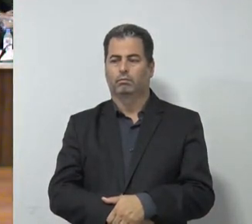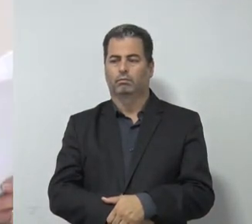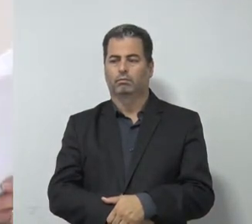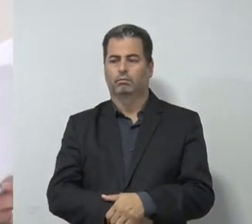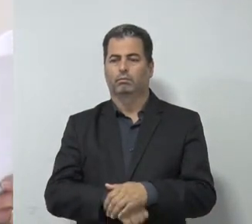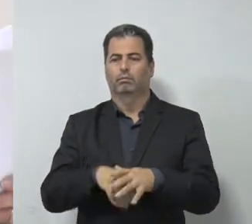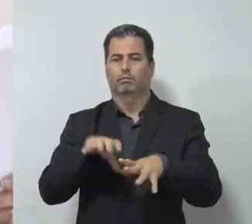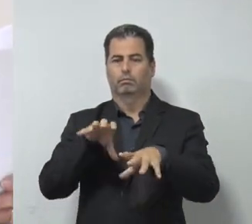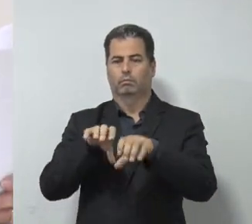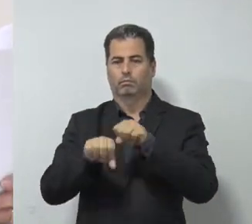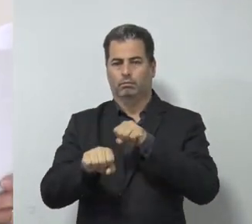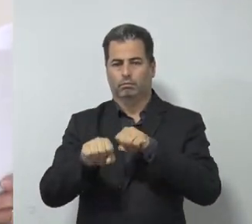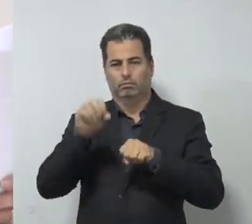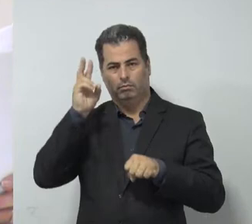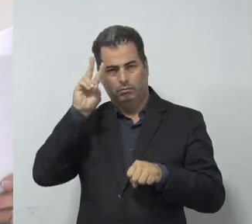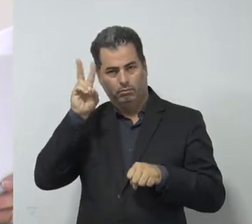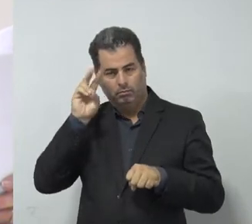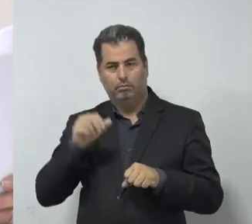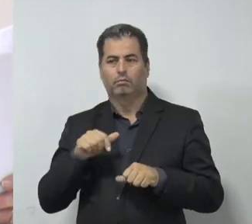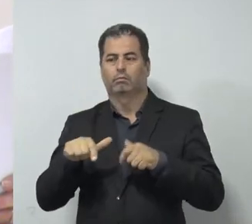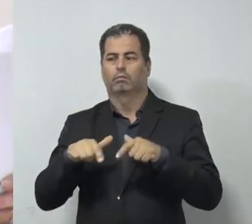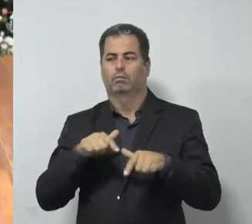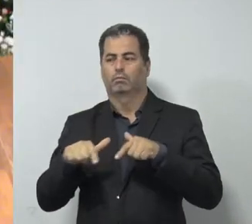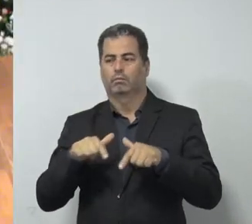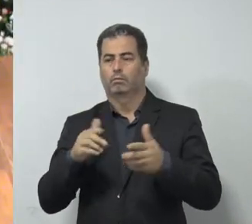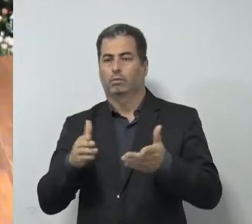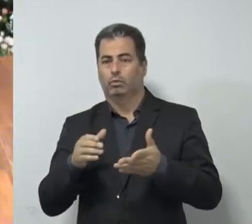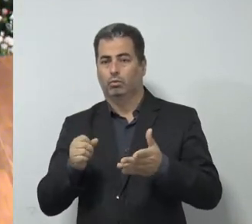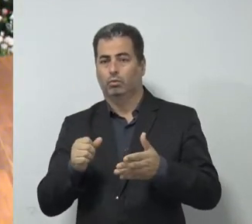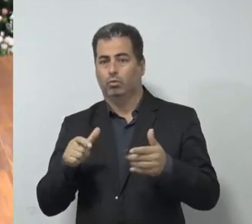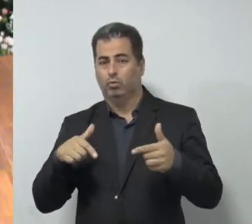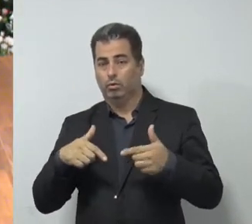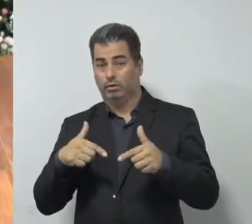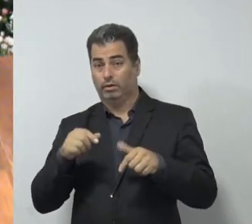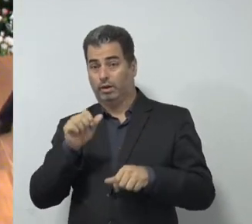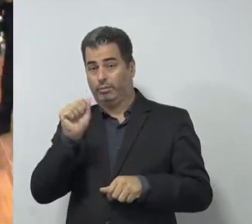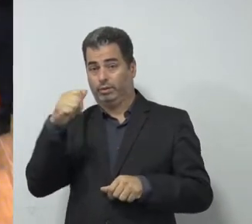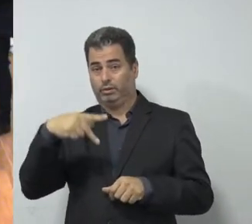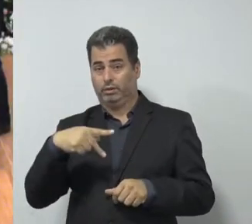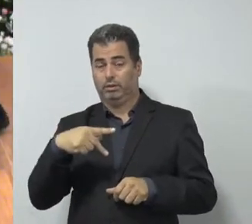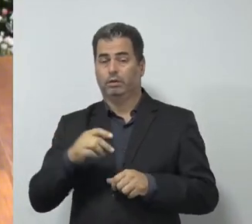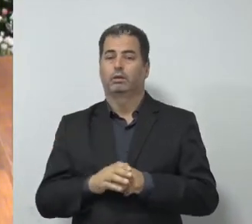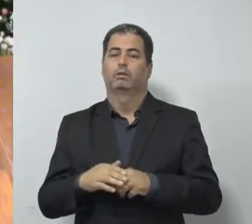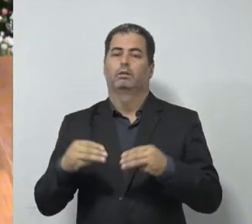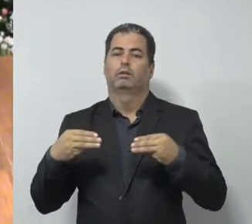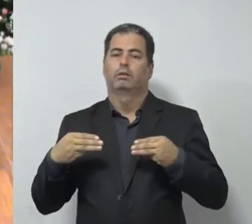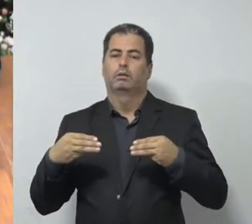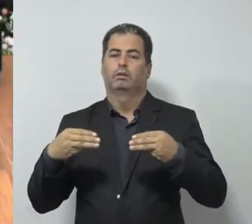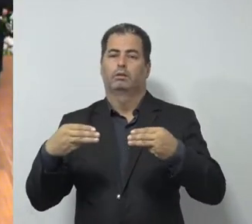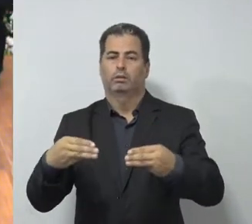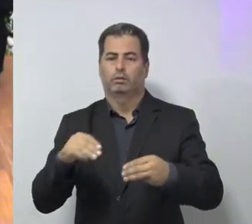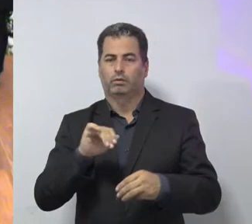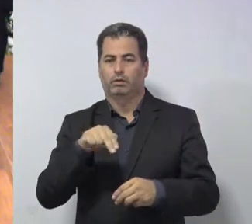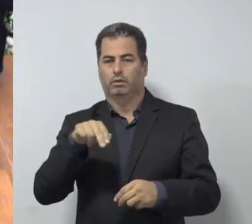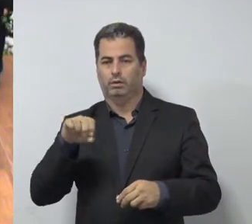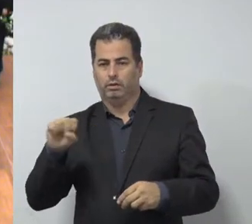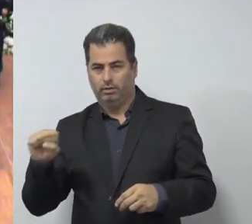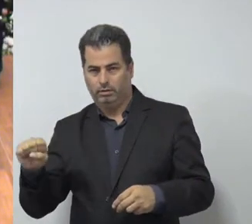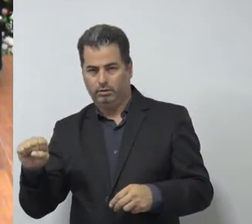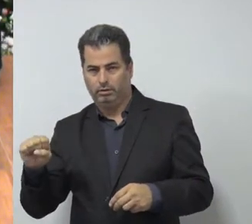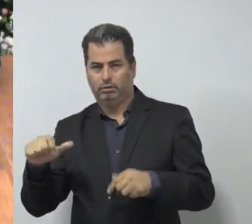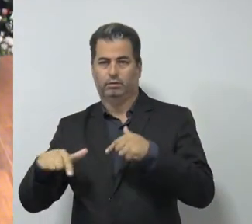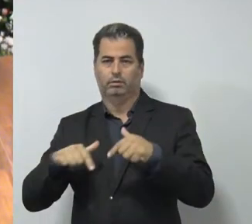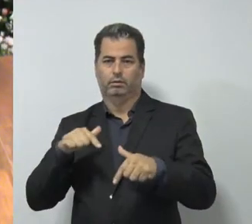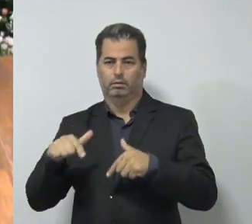presidente. Formada em História, é servidora inativa do Ministério da Previdência Social, onde exerceu suas atividades de